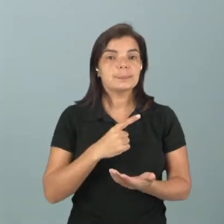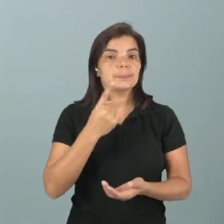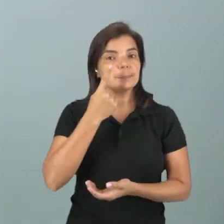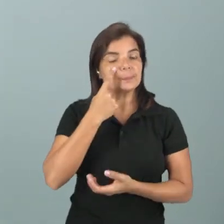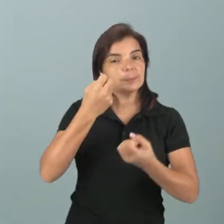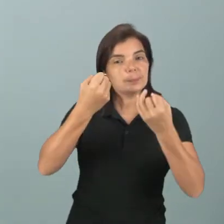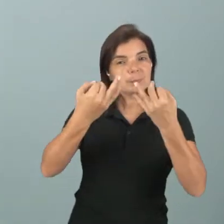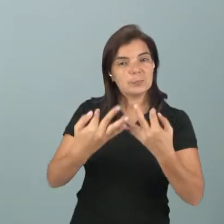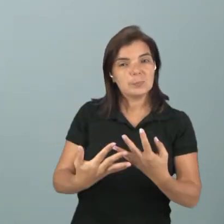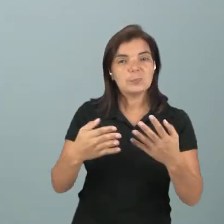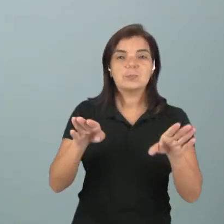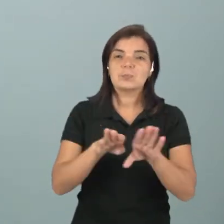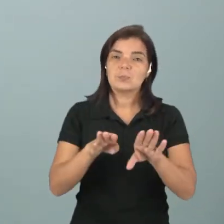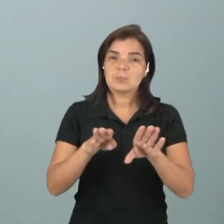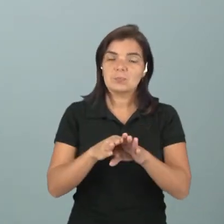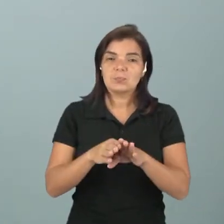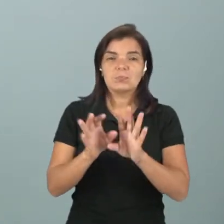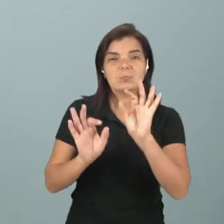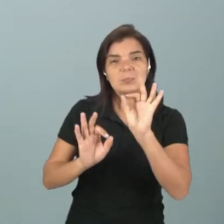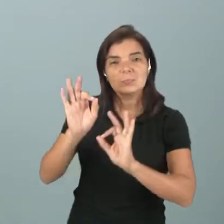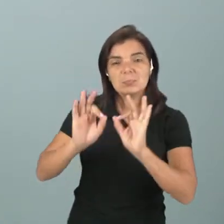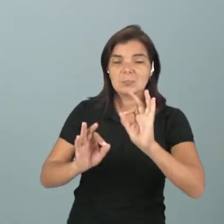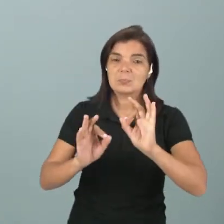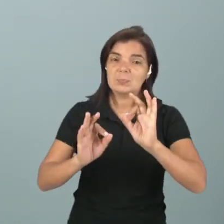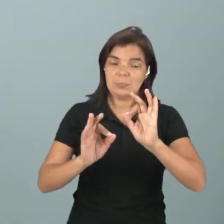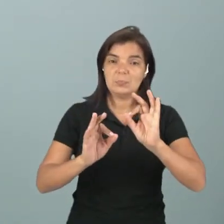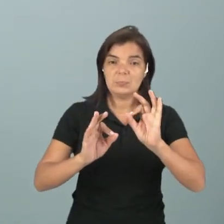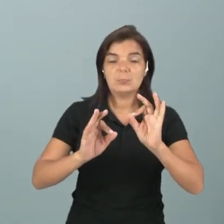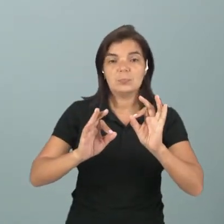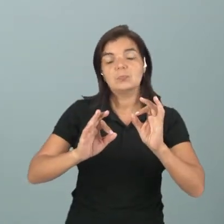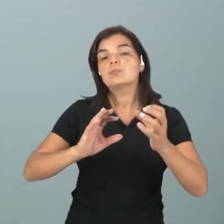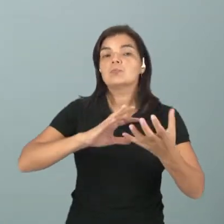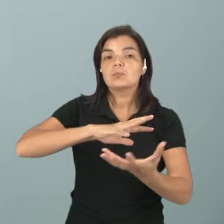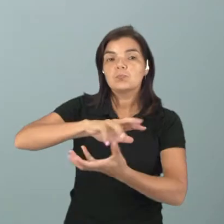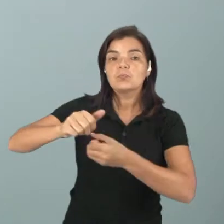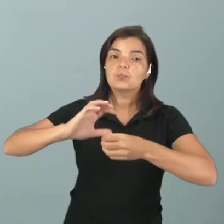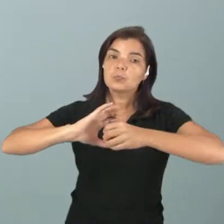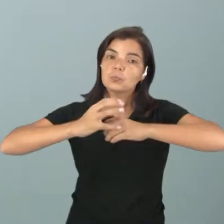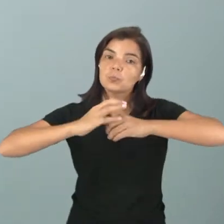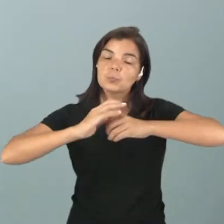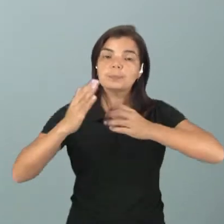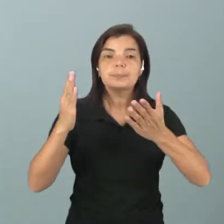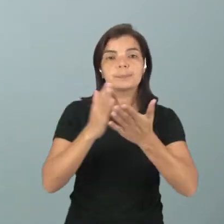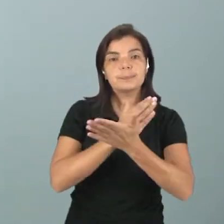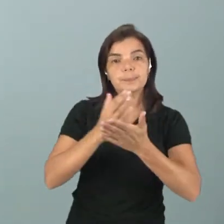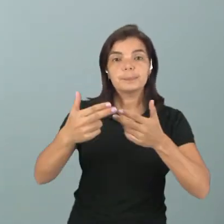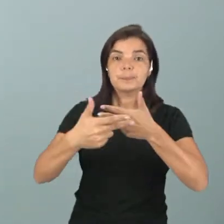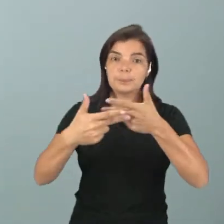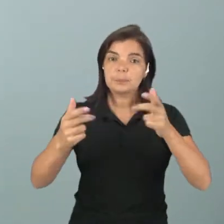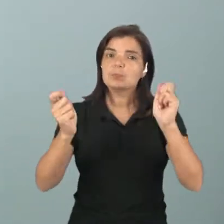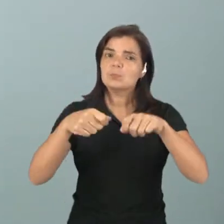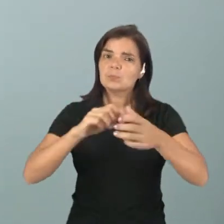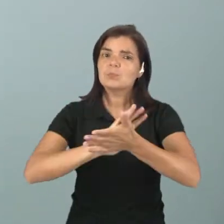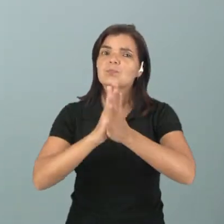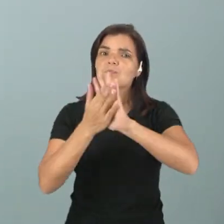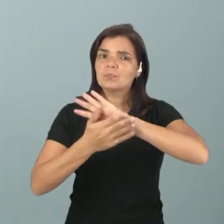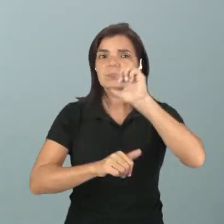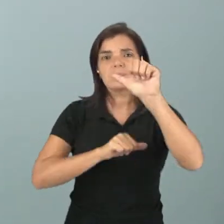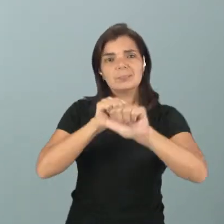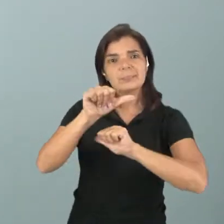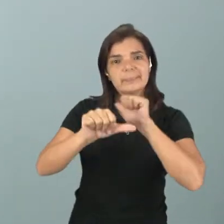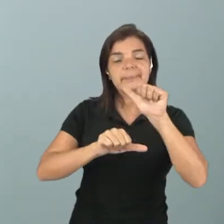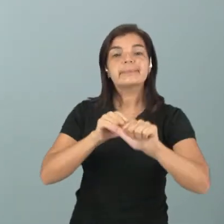gente fala também da composição da atmosfera, é importante a gente lembrar que devido a algumas ações ela pode acabar sendo